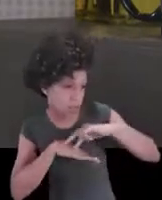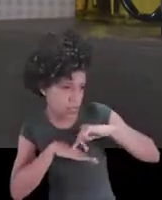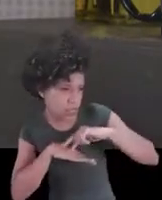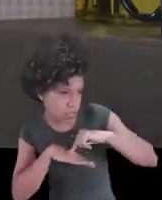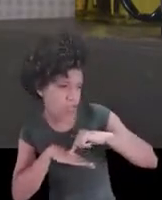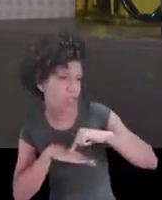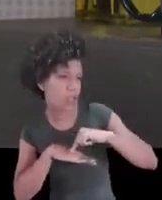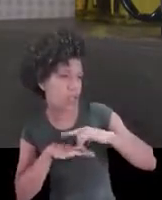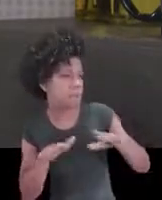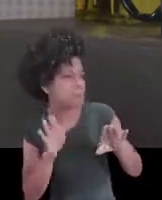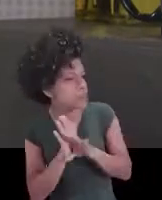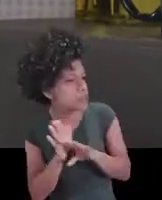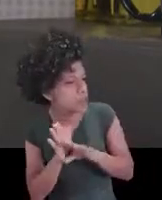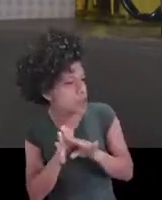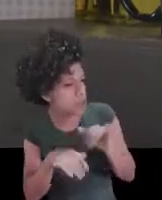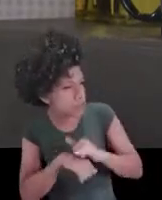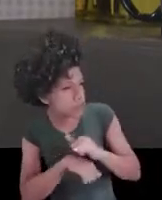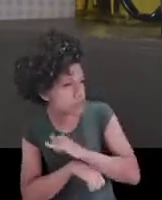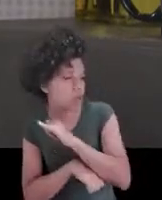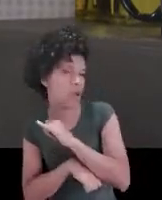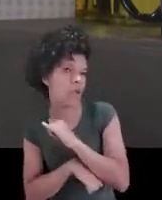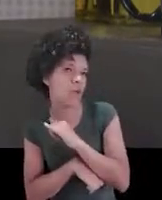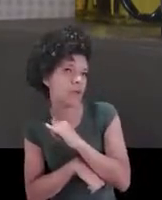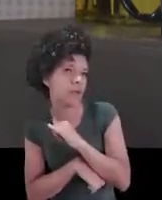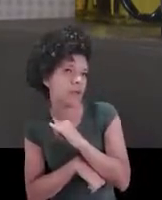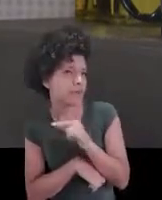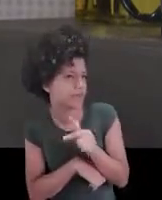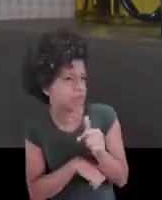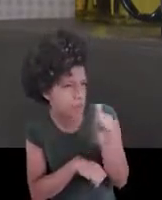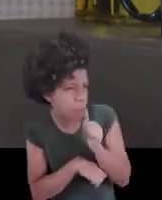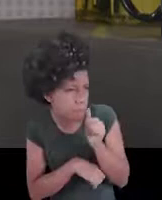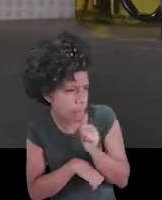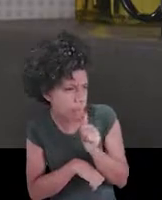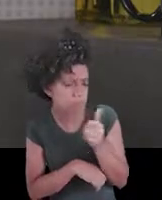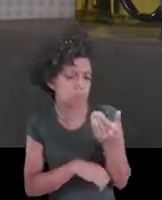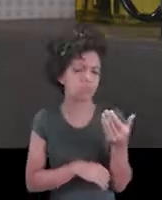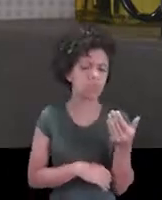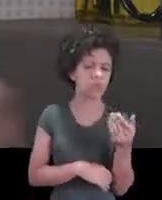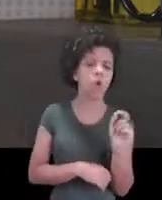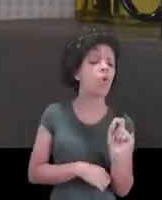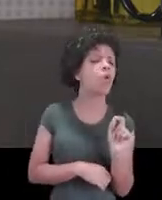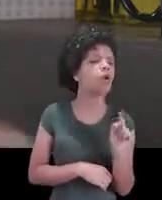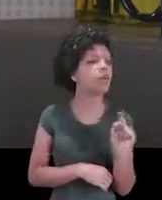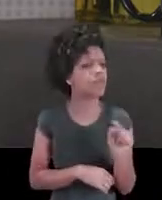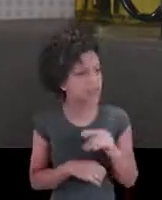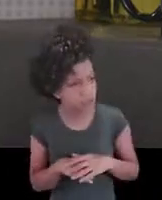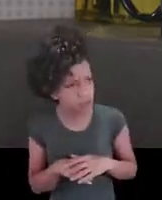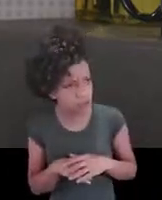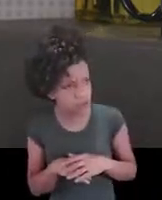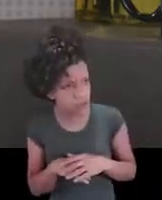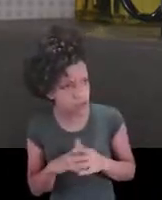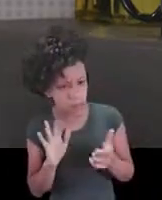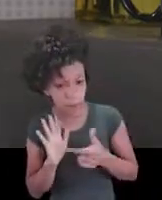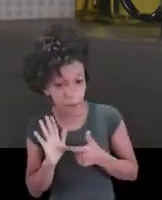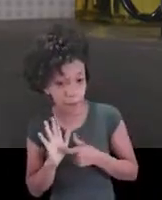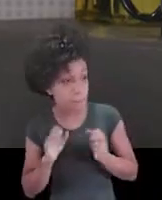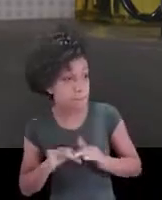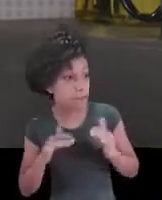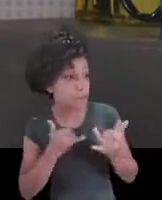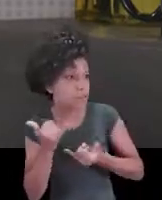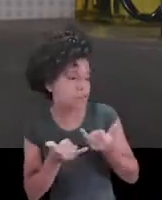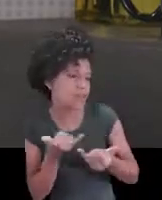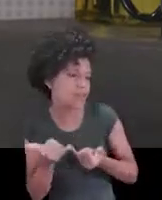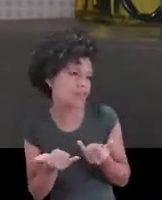estava para entrar no telefone no no no avião e aí uma aeromoça americana perguntou o que que era aquilo ele foi tirar uma bomba